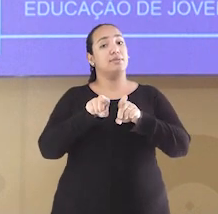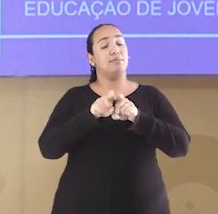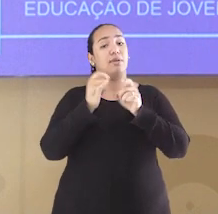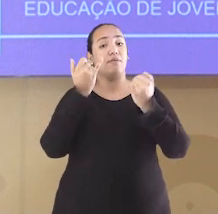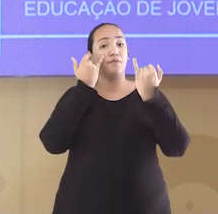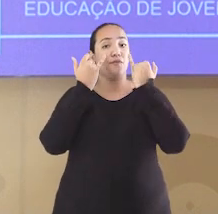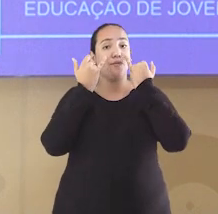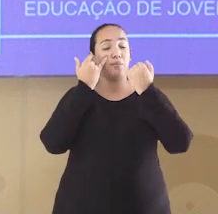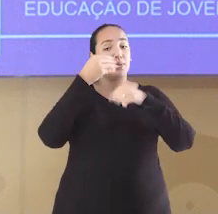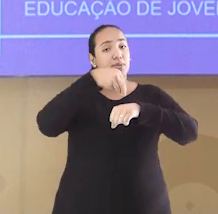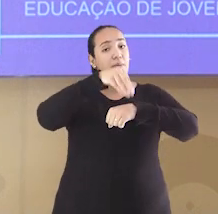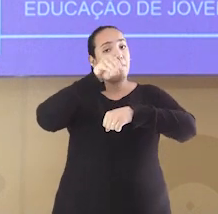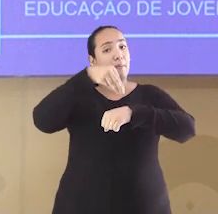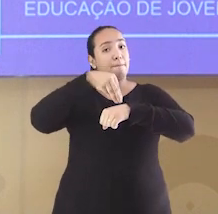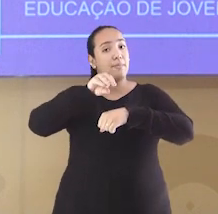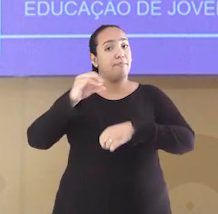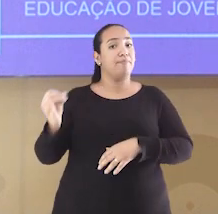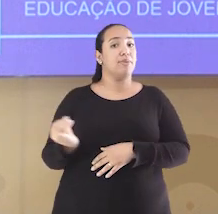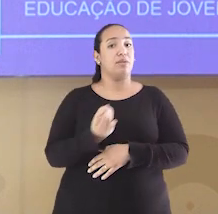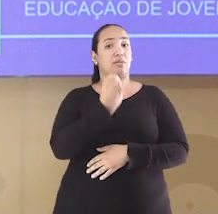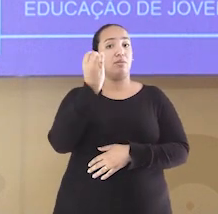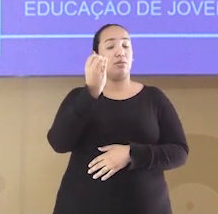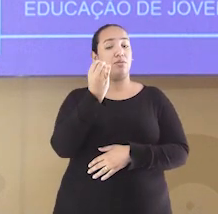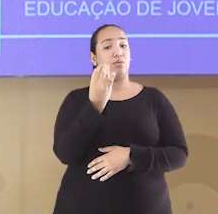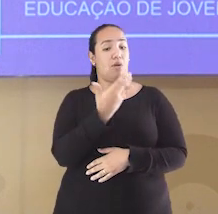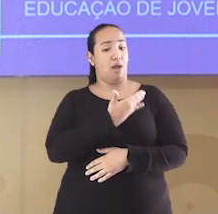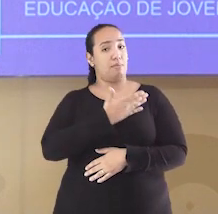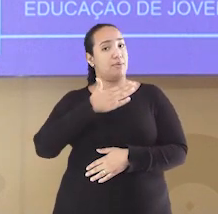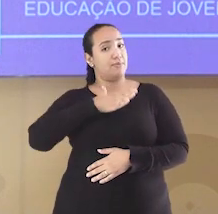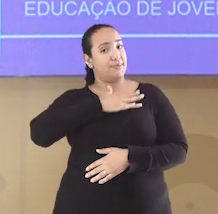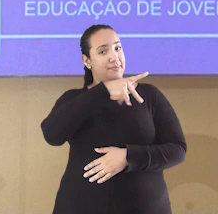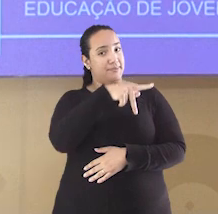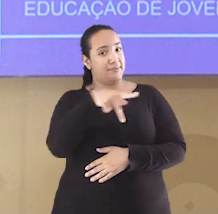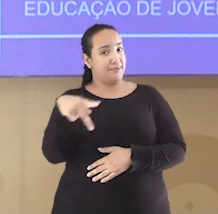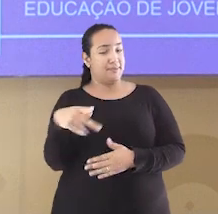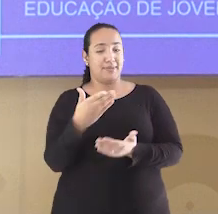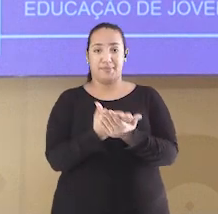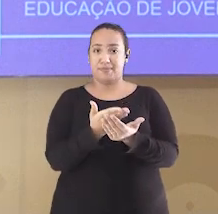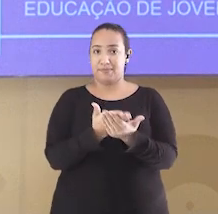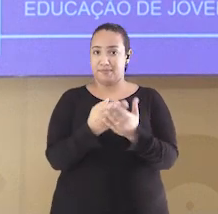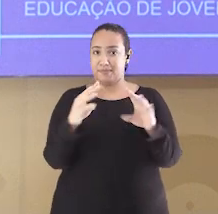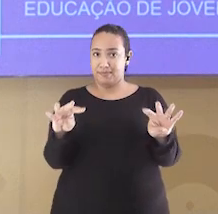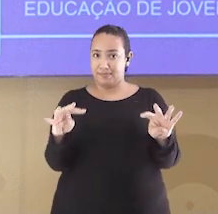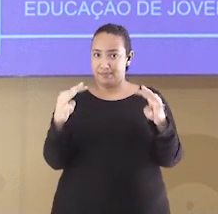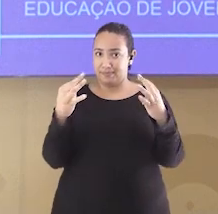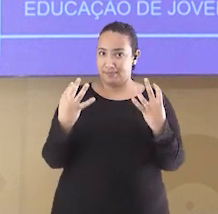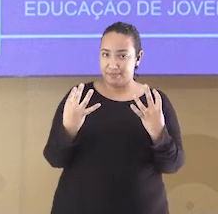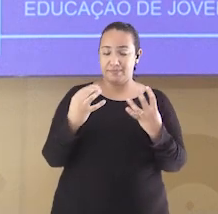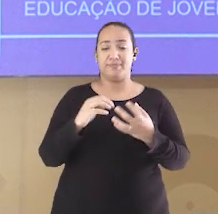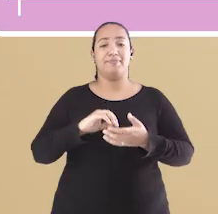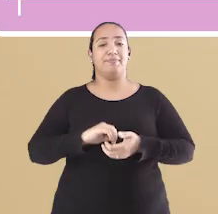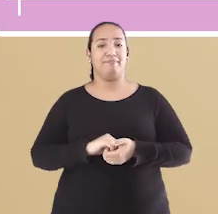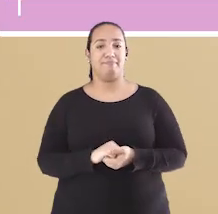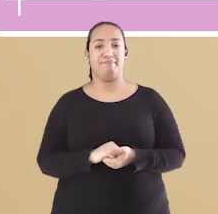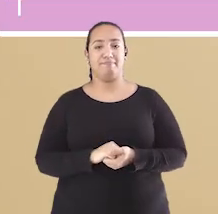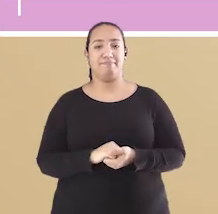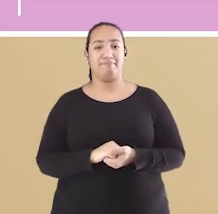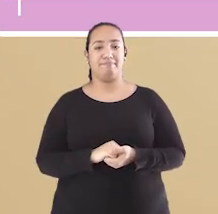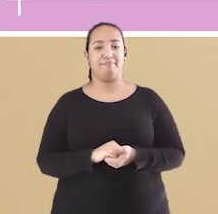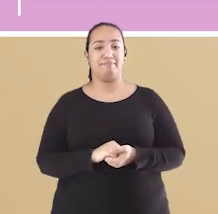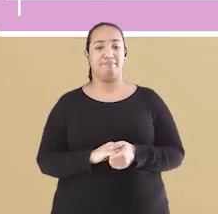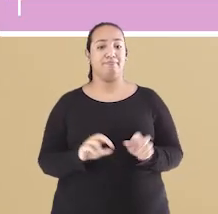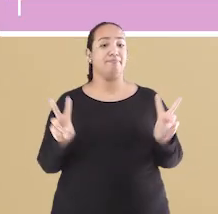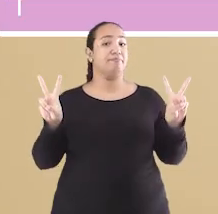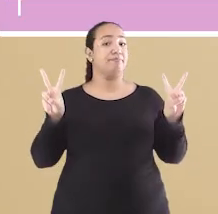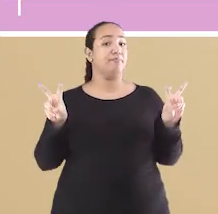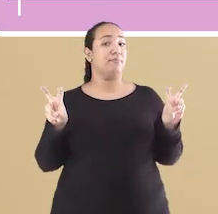algumas informações muito importantes com os meus colegas professores que me assistem nesta aula. O